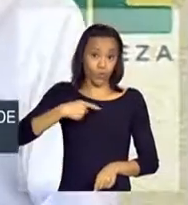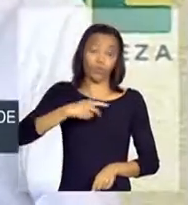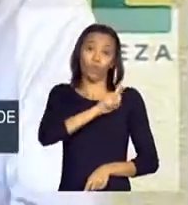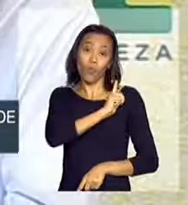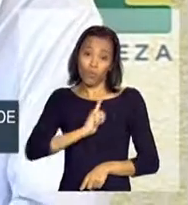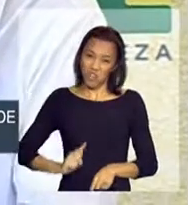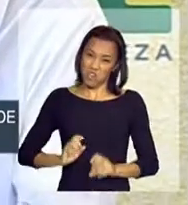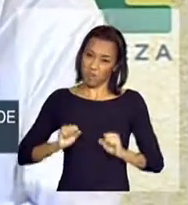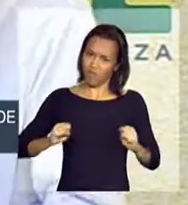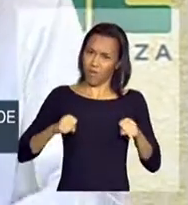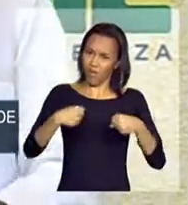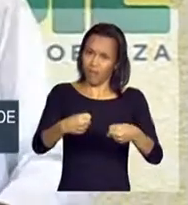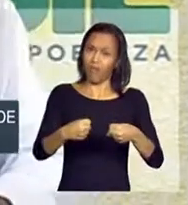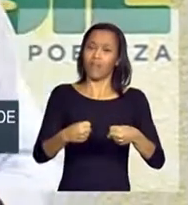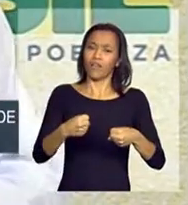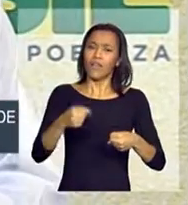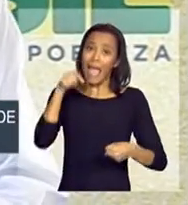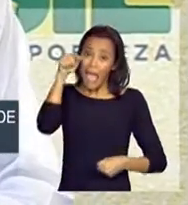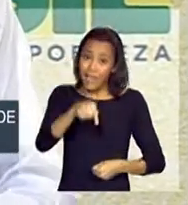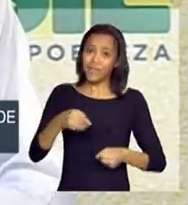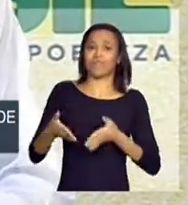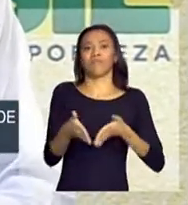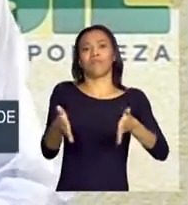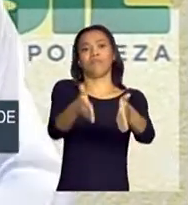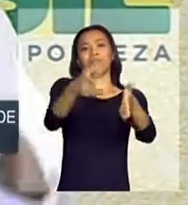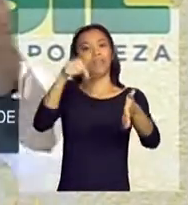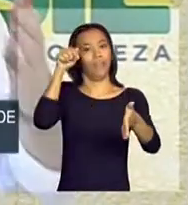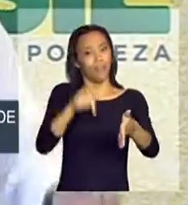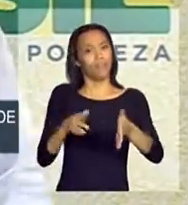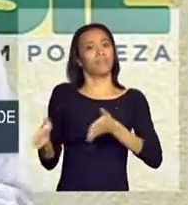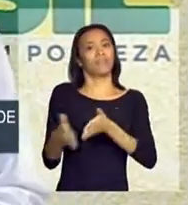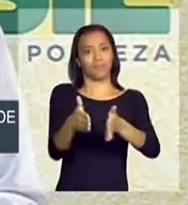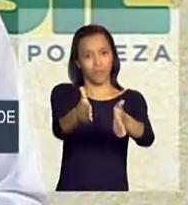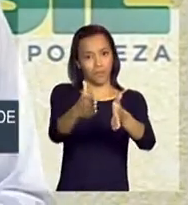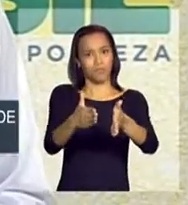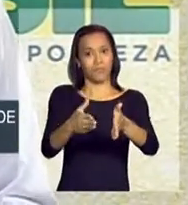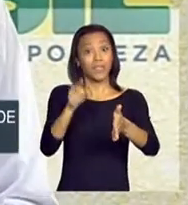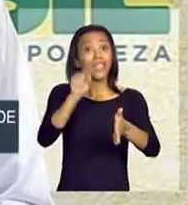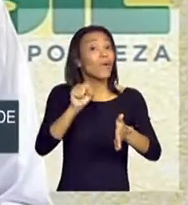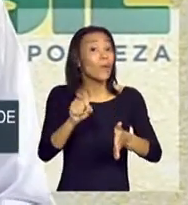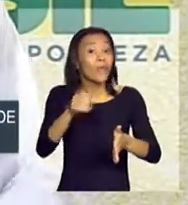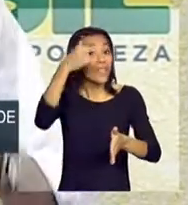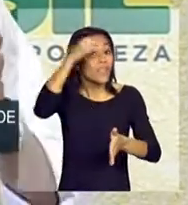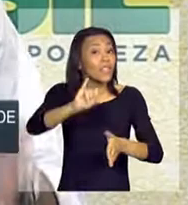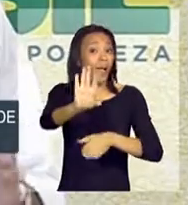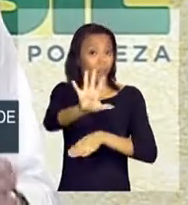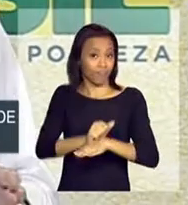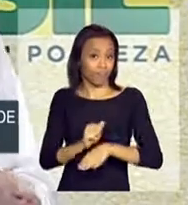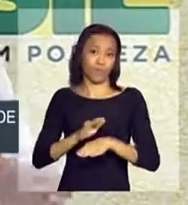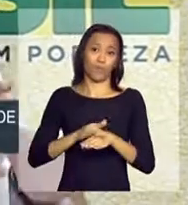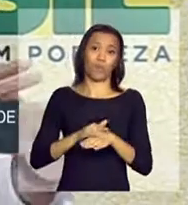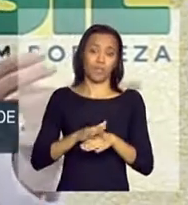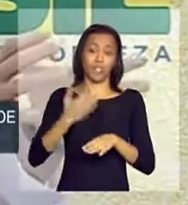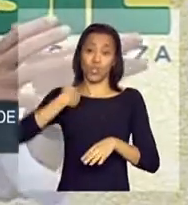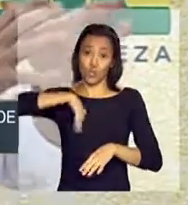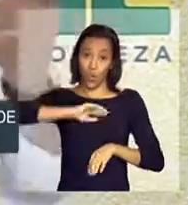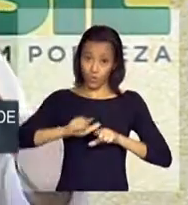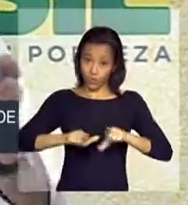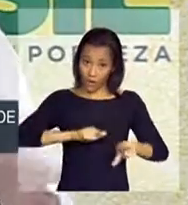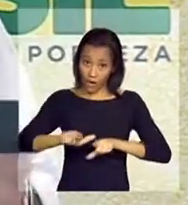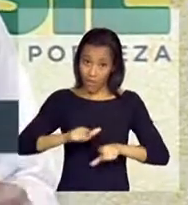determinação porque nós sabemos que essa é o caminho esse é o caminho que é o caminho da prevenção e As Nossas ações